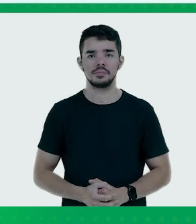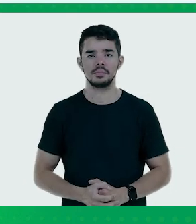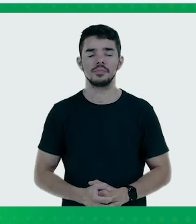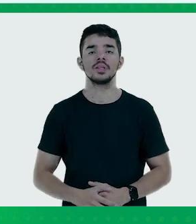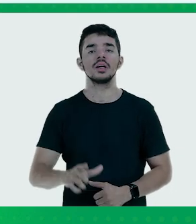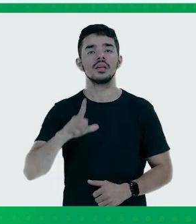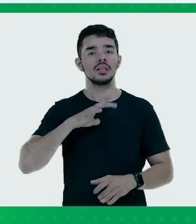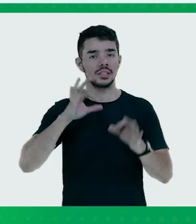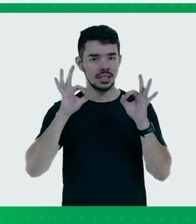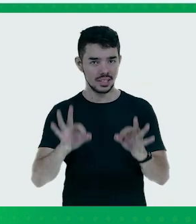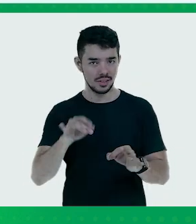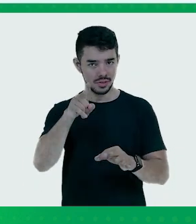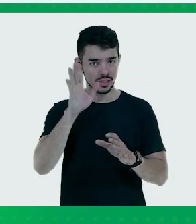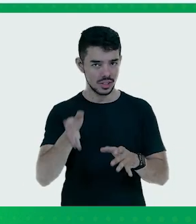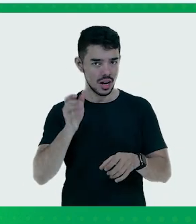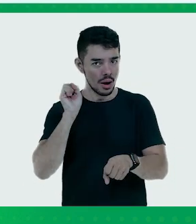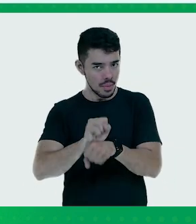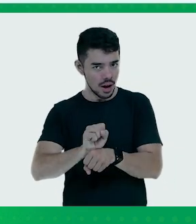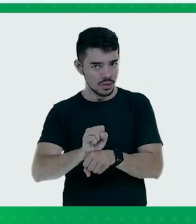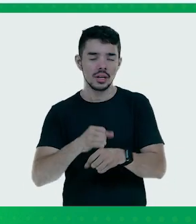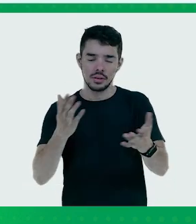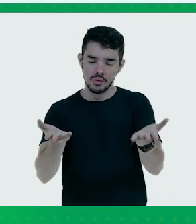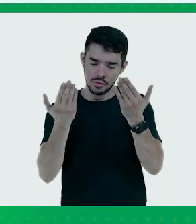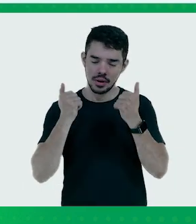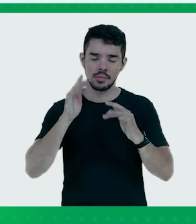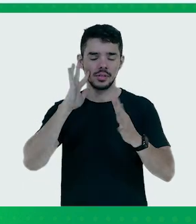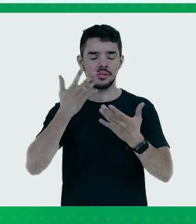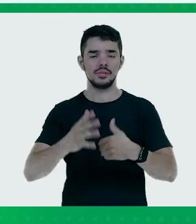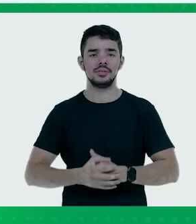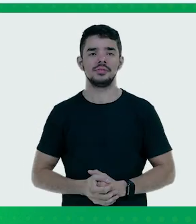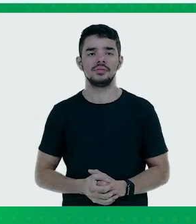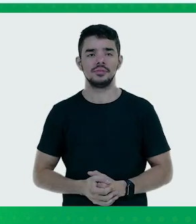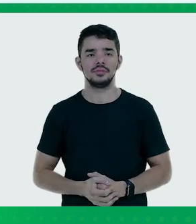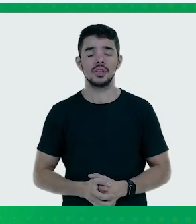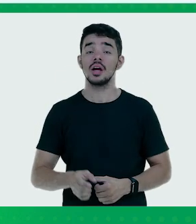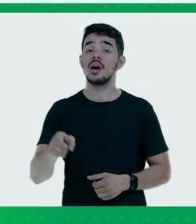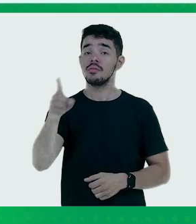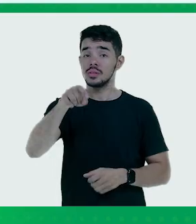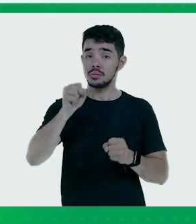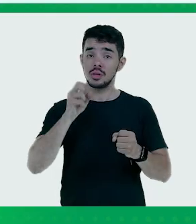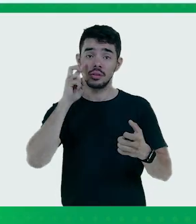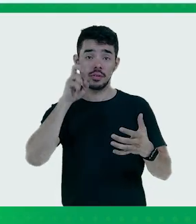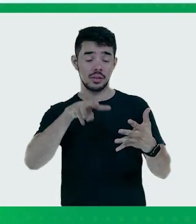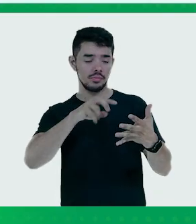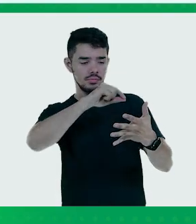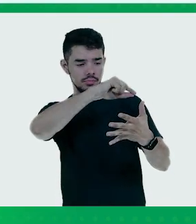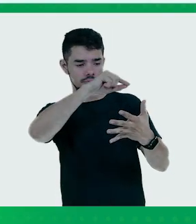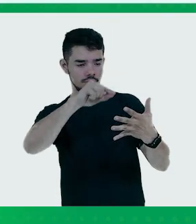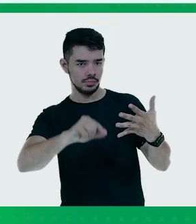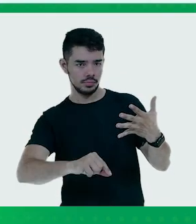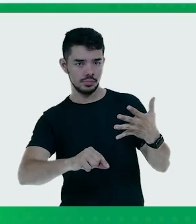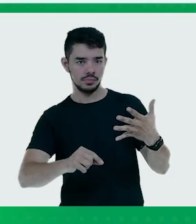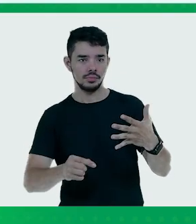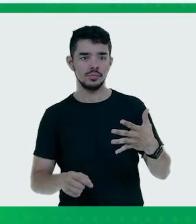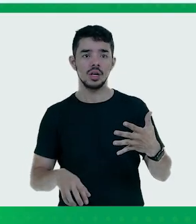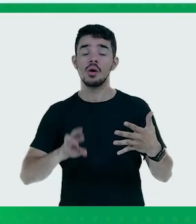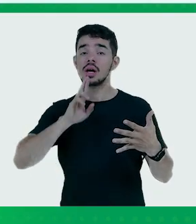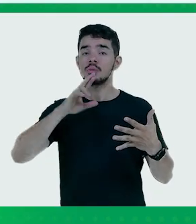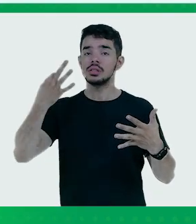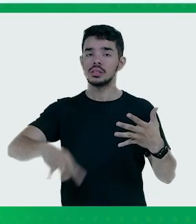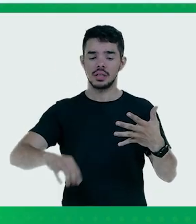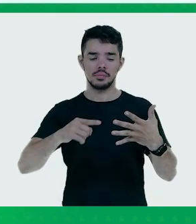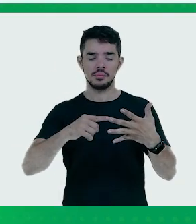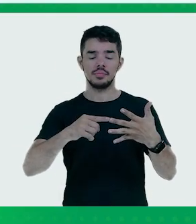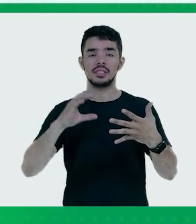Eu tenho certeza que você já deu a pausa, então vamos resolver, né? Como vocês podem ver, o gabarito da questão é o item